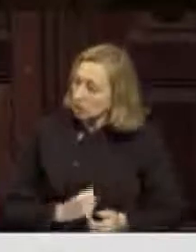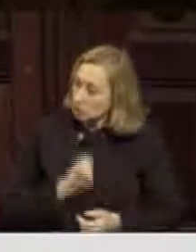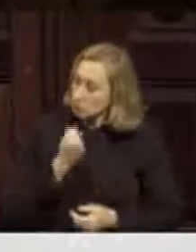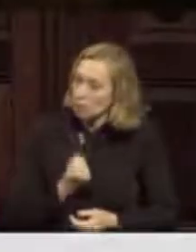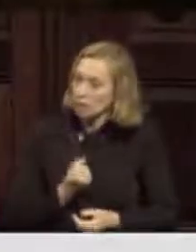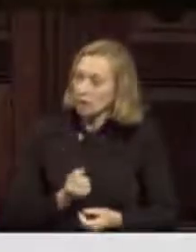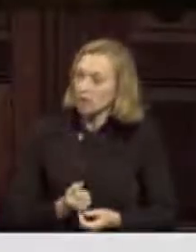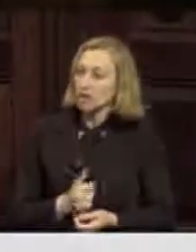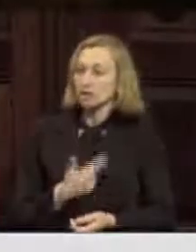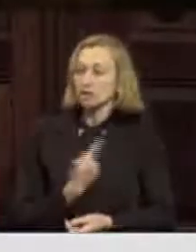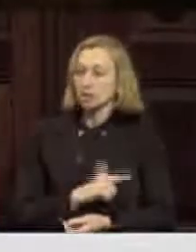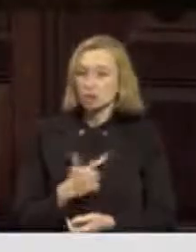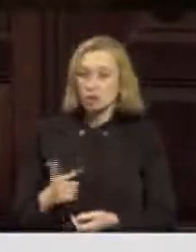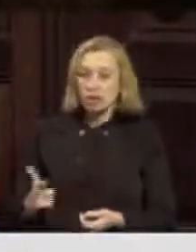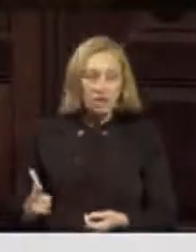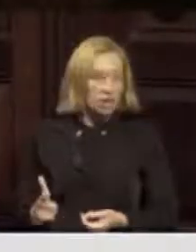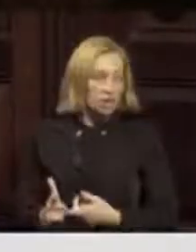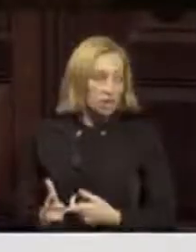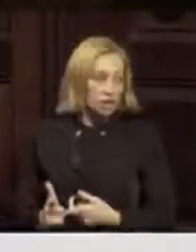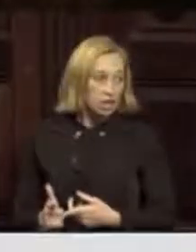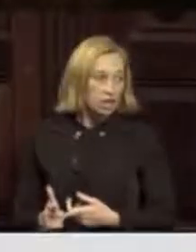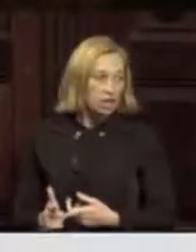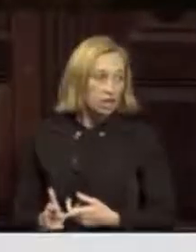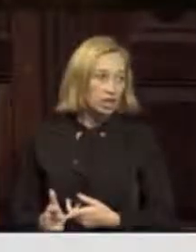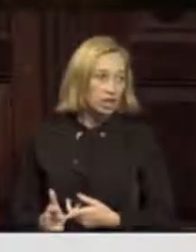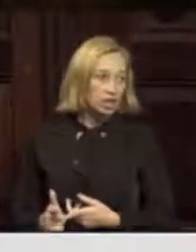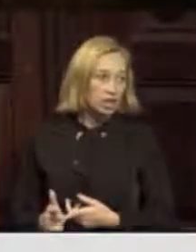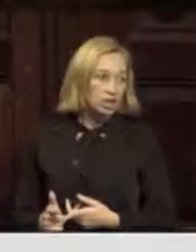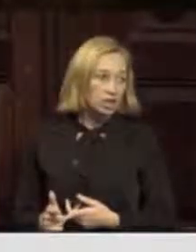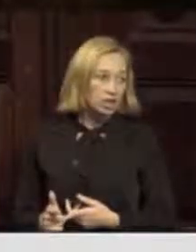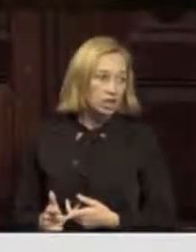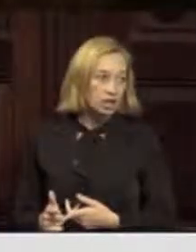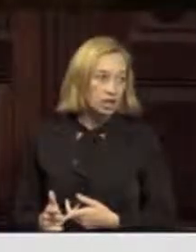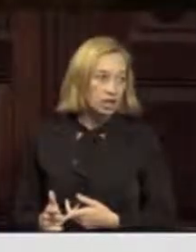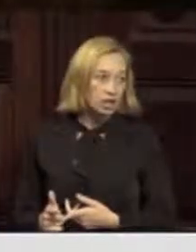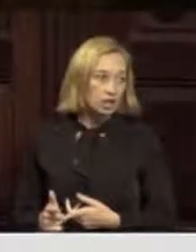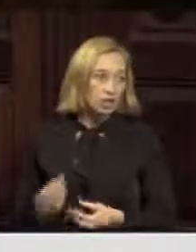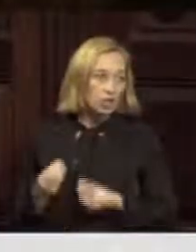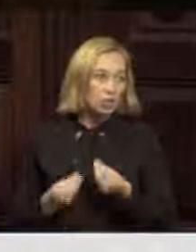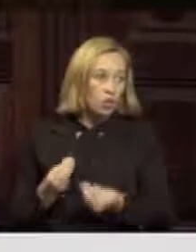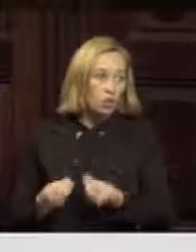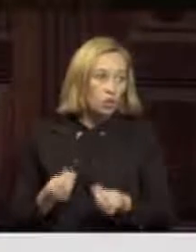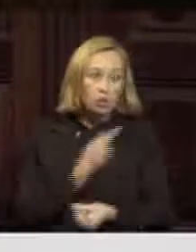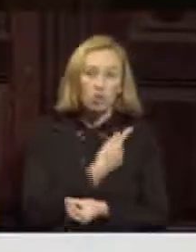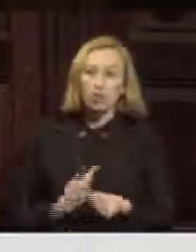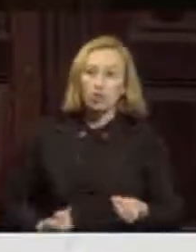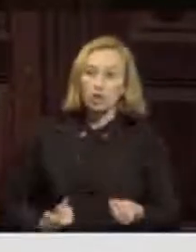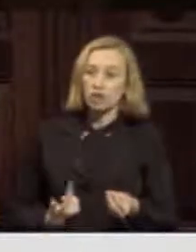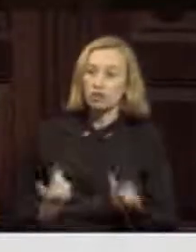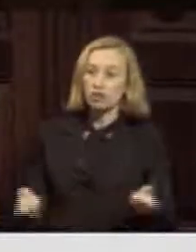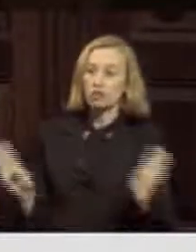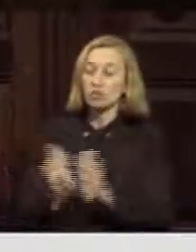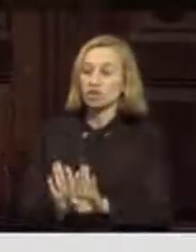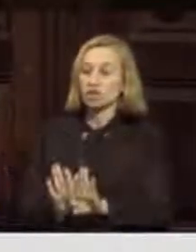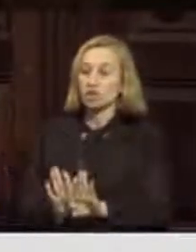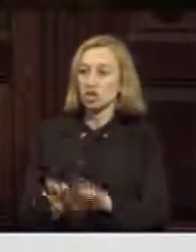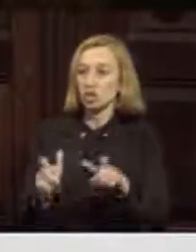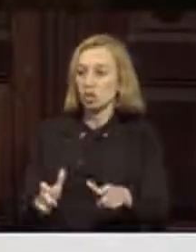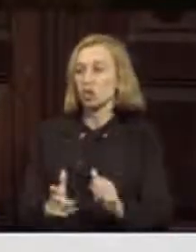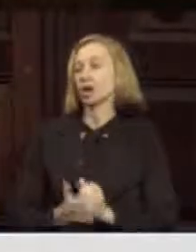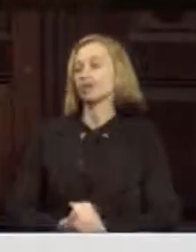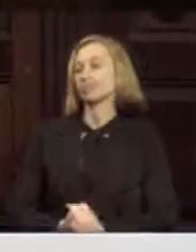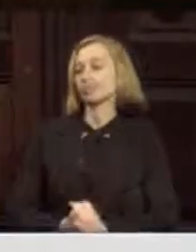não haja possibilidade de alguém no governo pensar em encerrar as atividades do